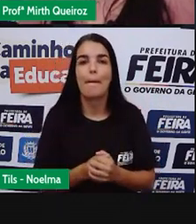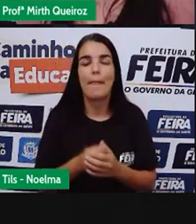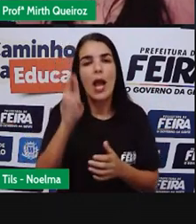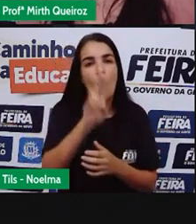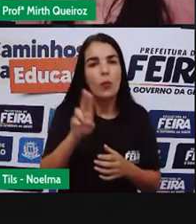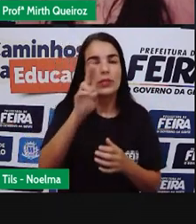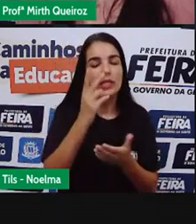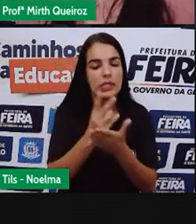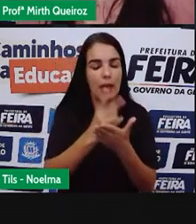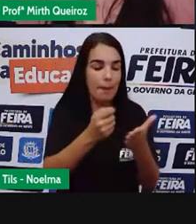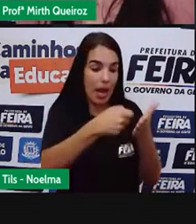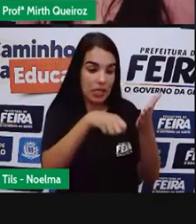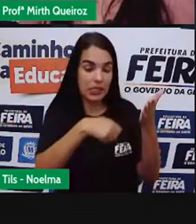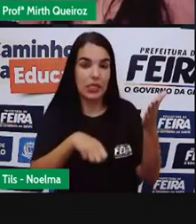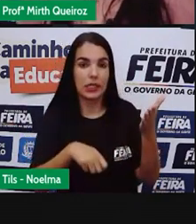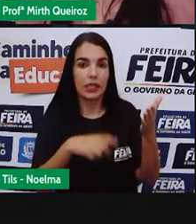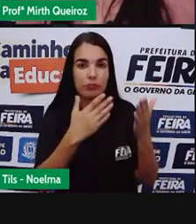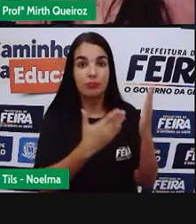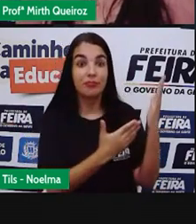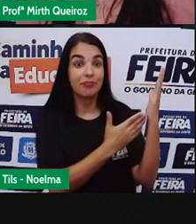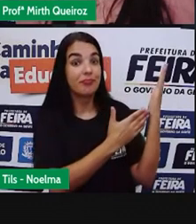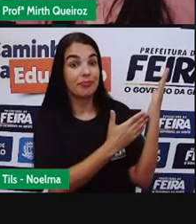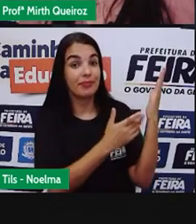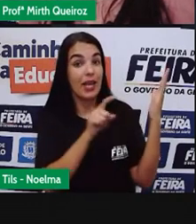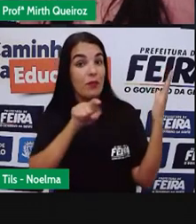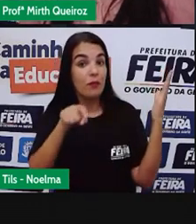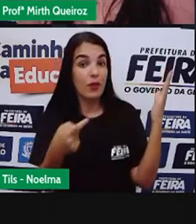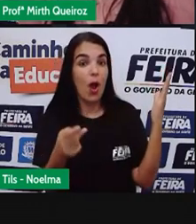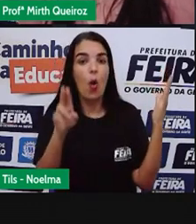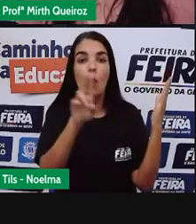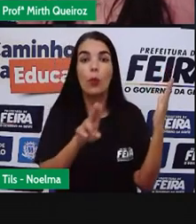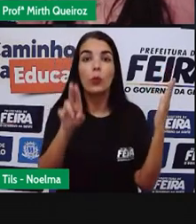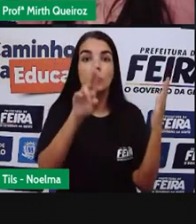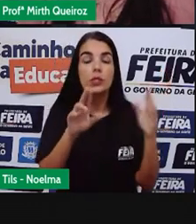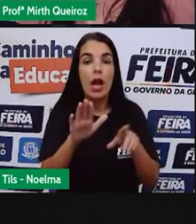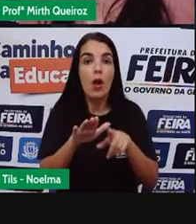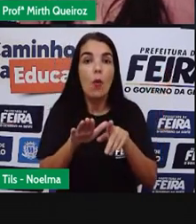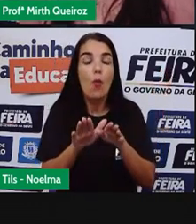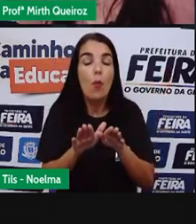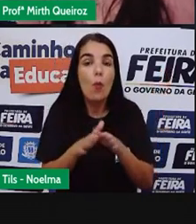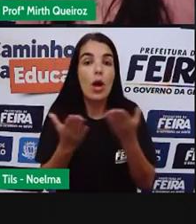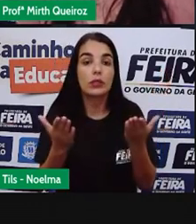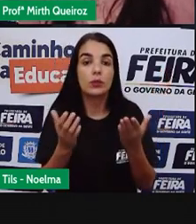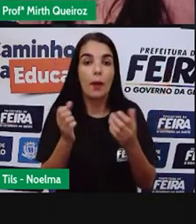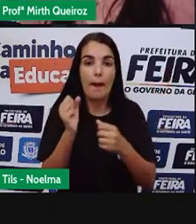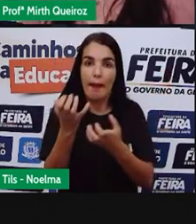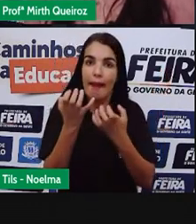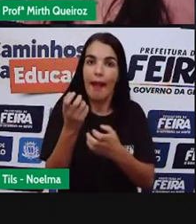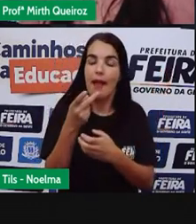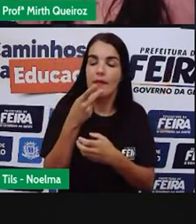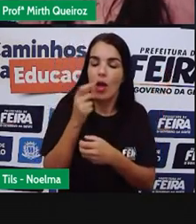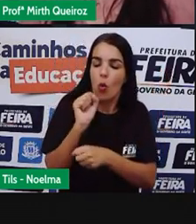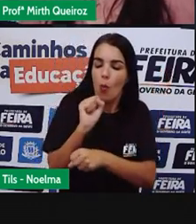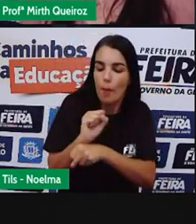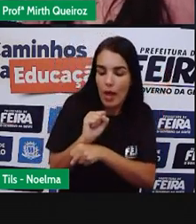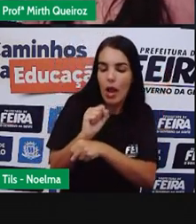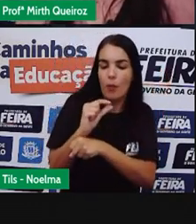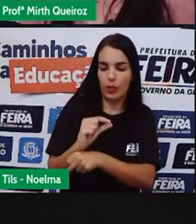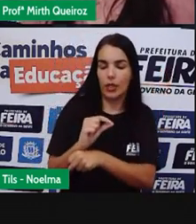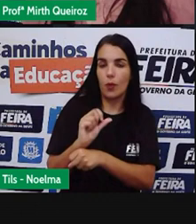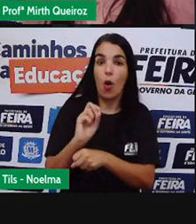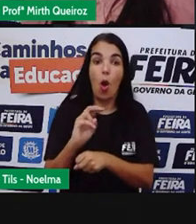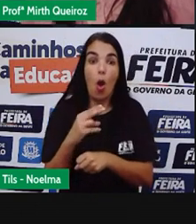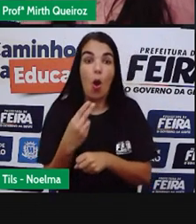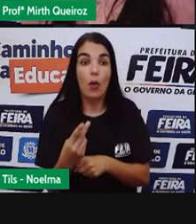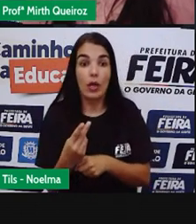nossa escrita. Dentre eles, temos a vírgula, que é utilizada para dar uma pequena pausa, né, durante a leitura. E,